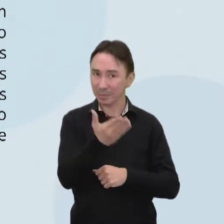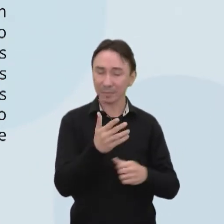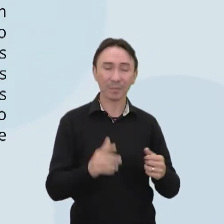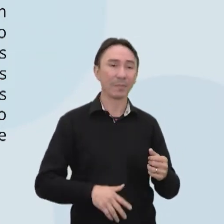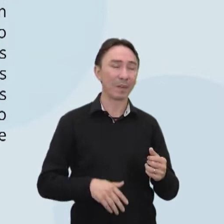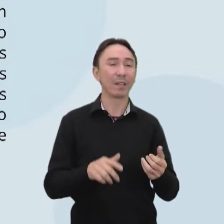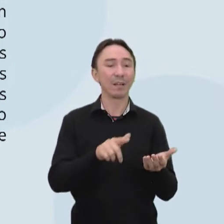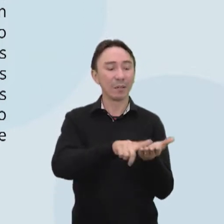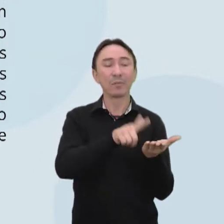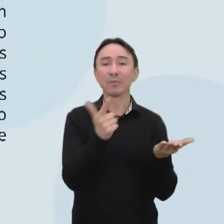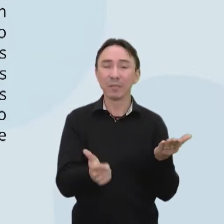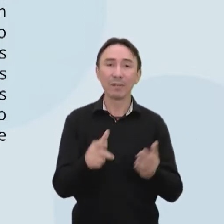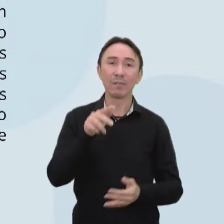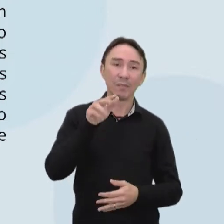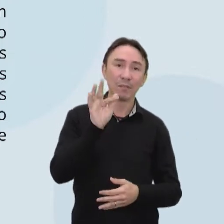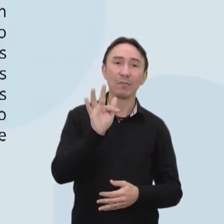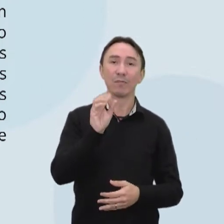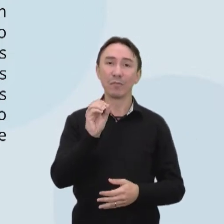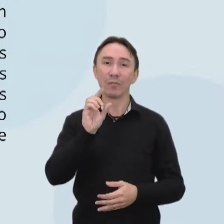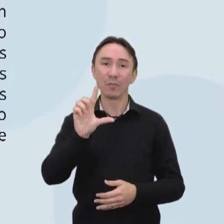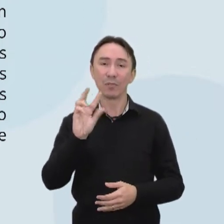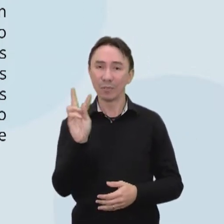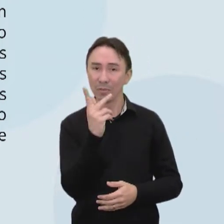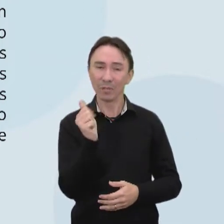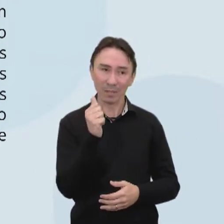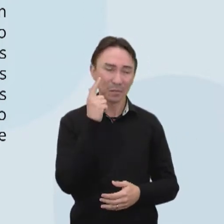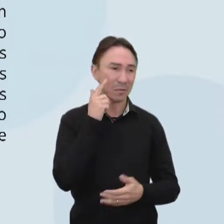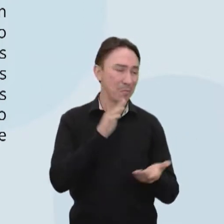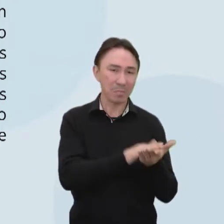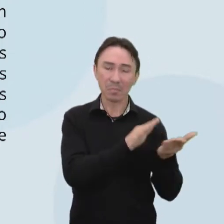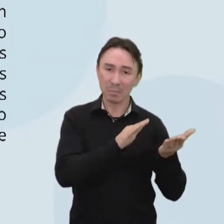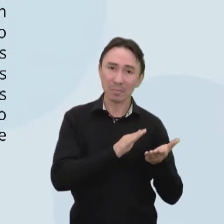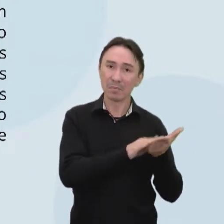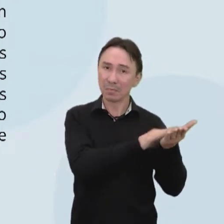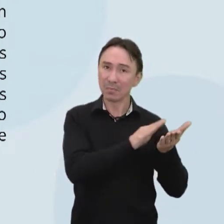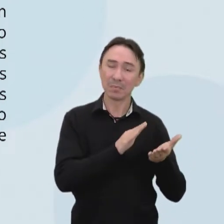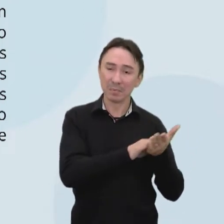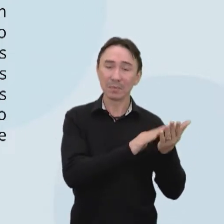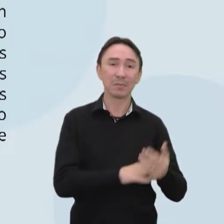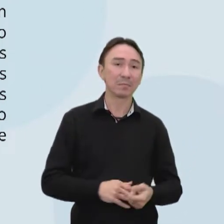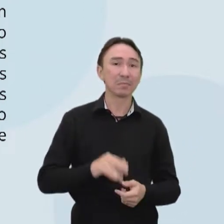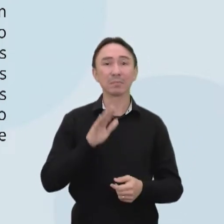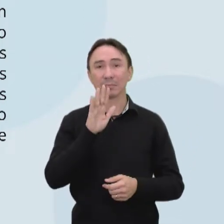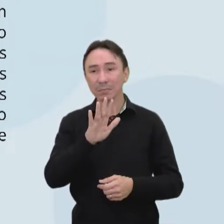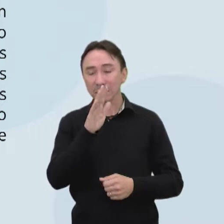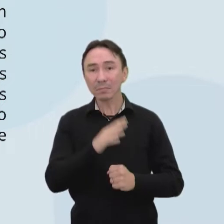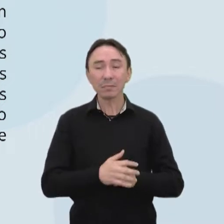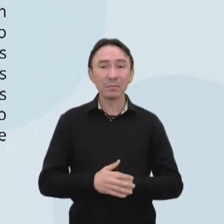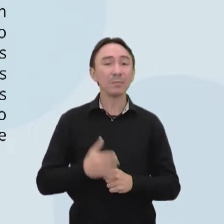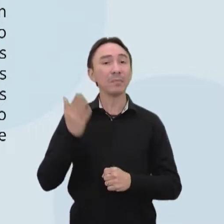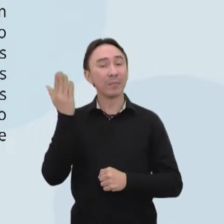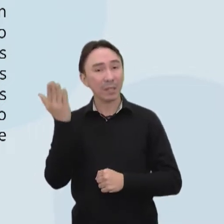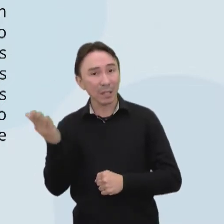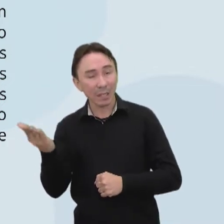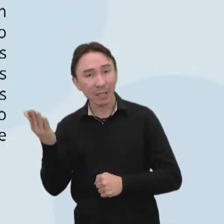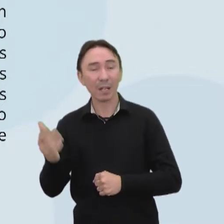Mural, na verdade, os repórteres, os editores da Agência Mural, eles não fazem parte da redação da Folha de São Paulo. É como